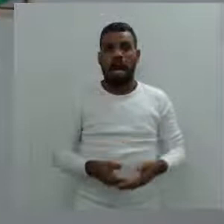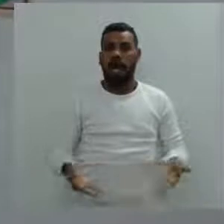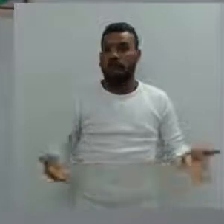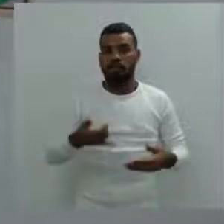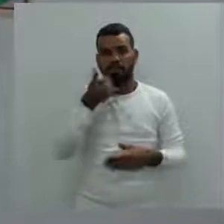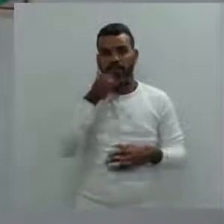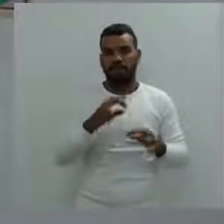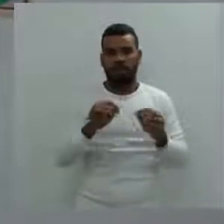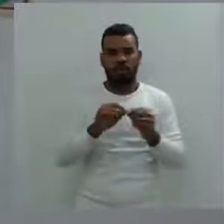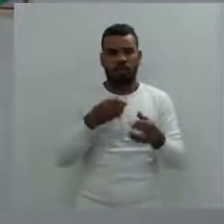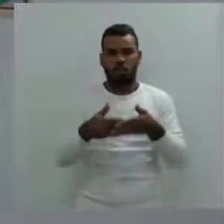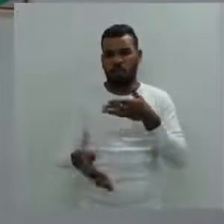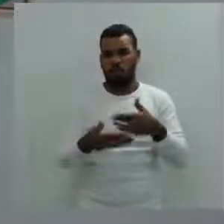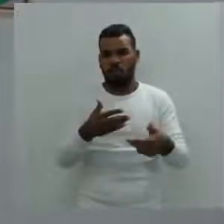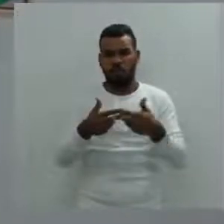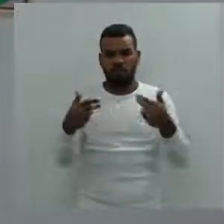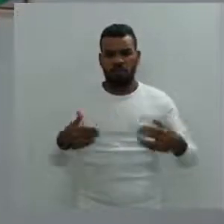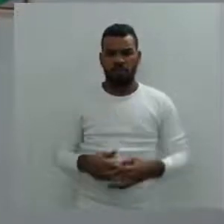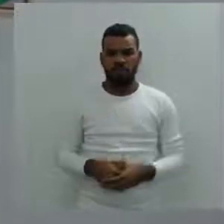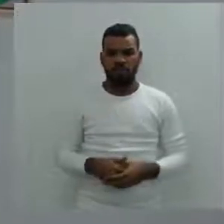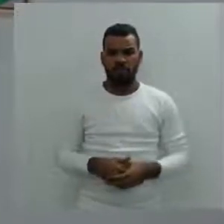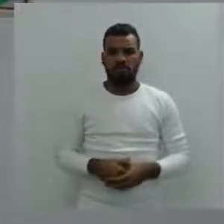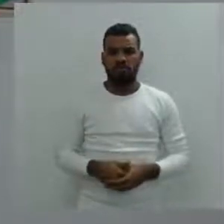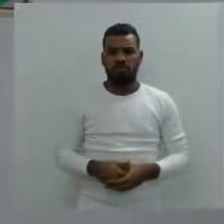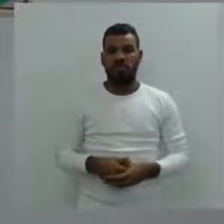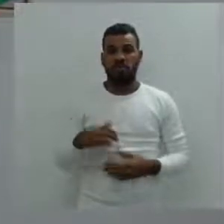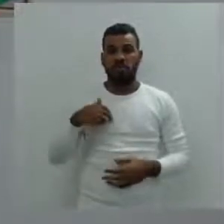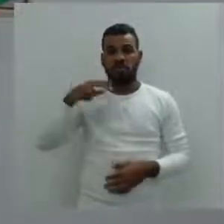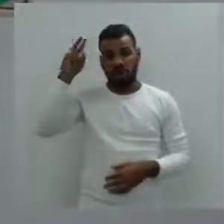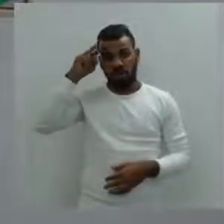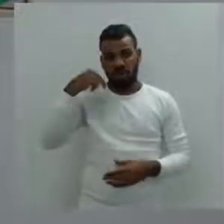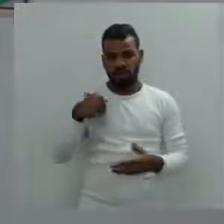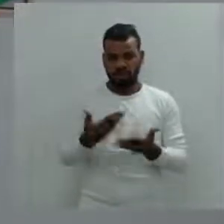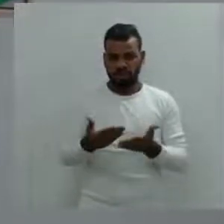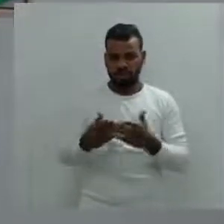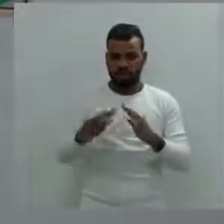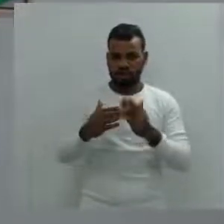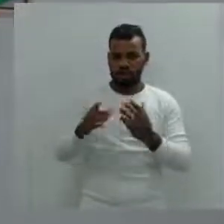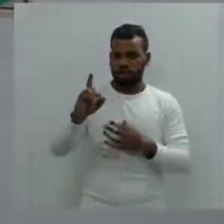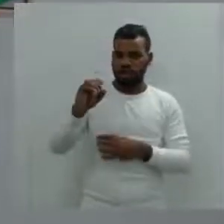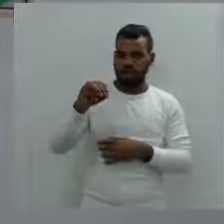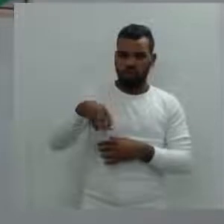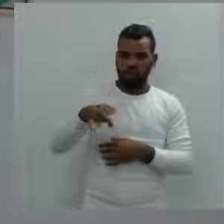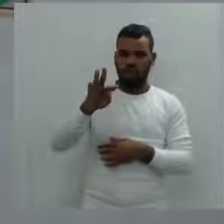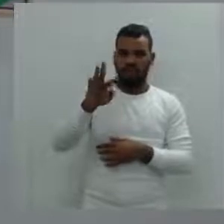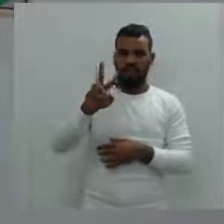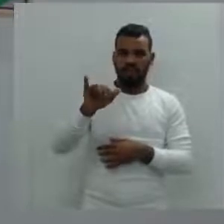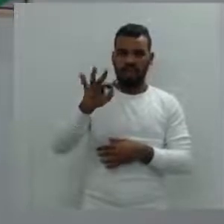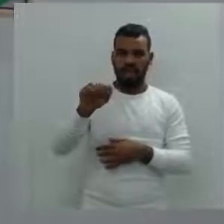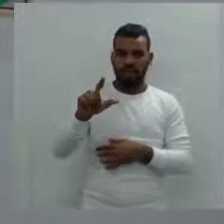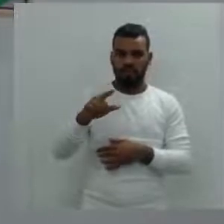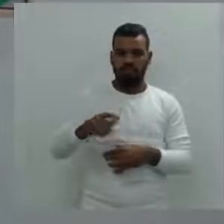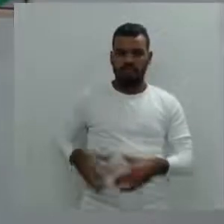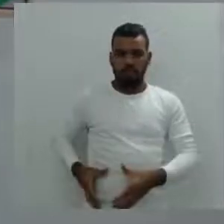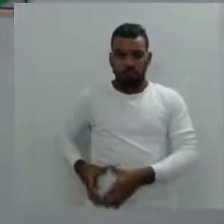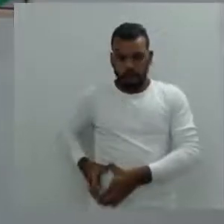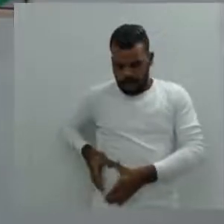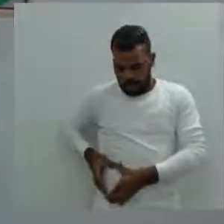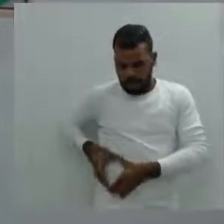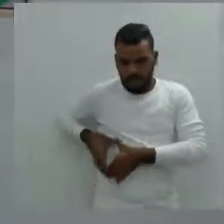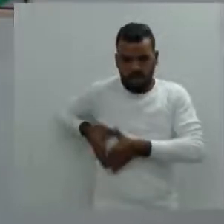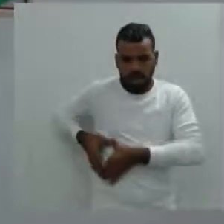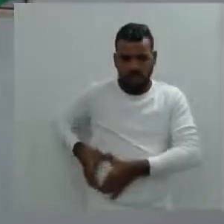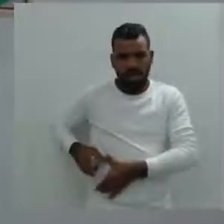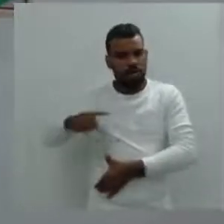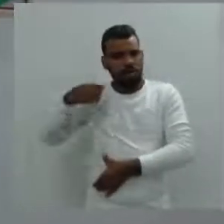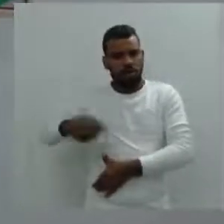faz tudo que antigamente. Eu lembro que eu estudava no Dom Vital, tinha um Discman, misericórdia. Era um negócio desse tamanho que a gente colocava aqui